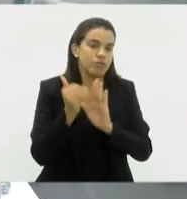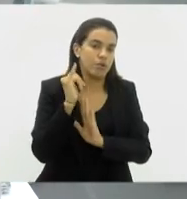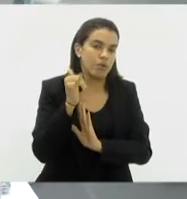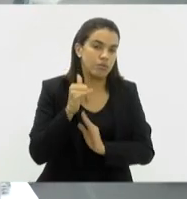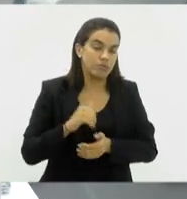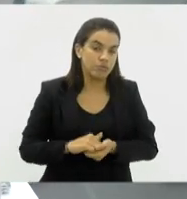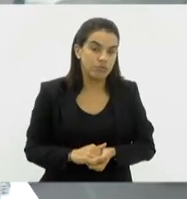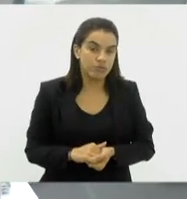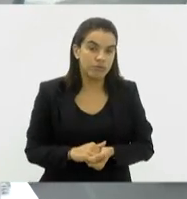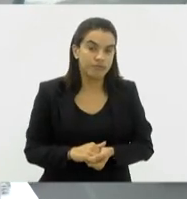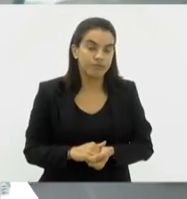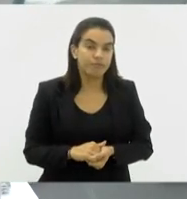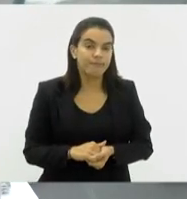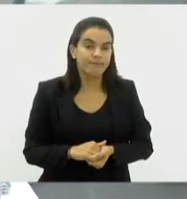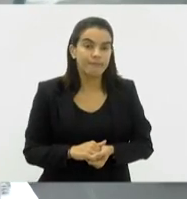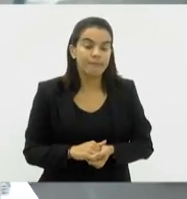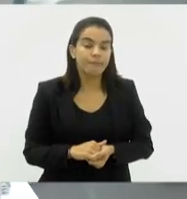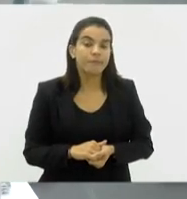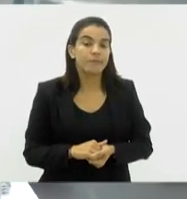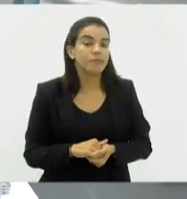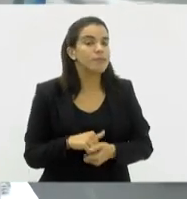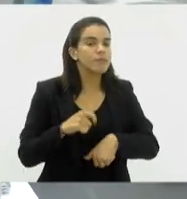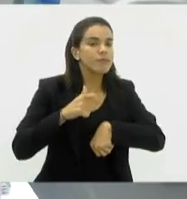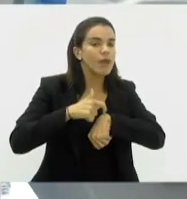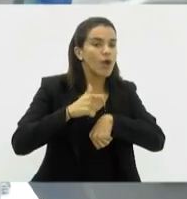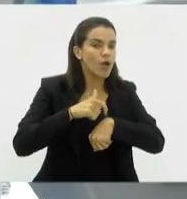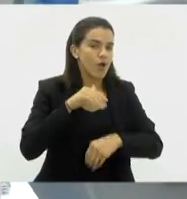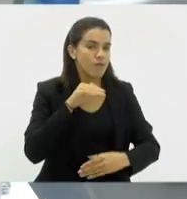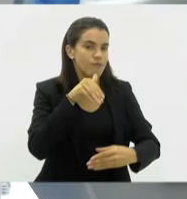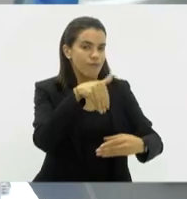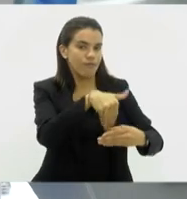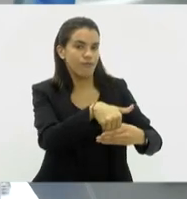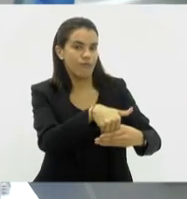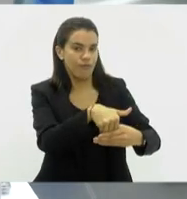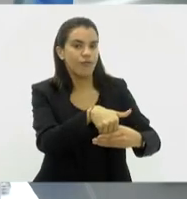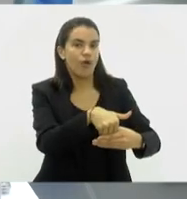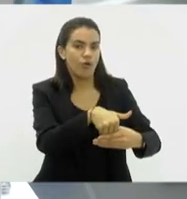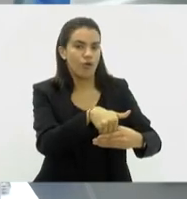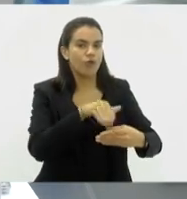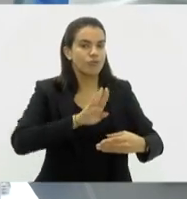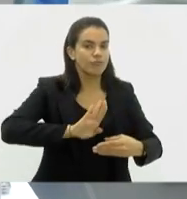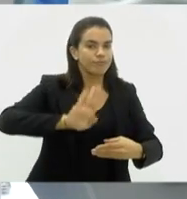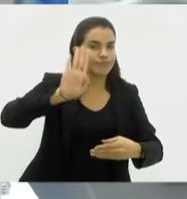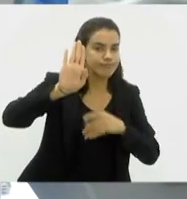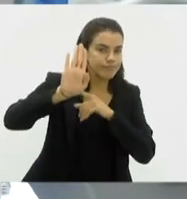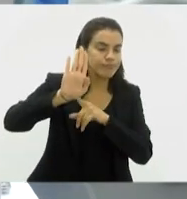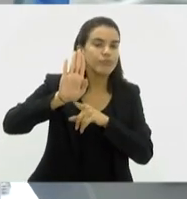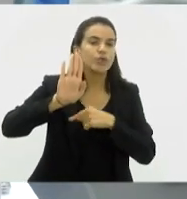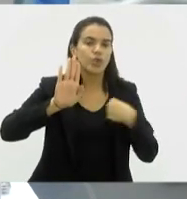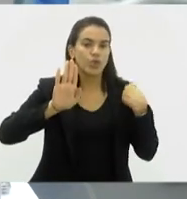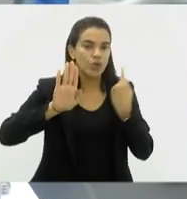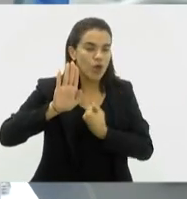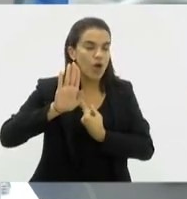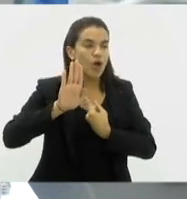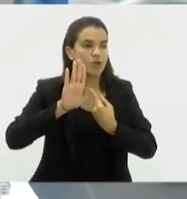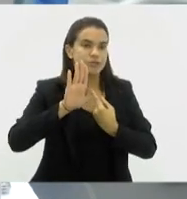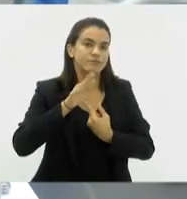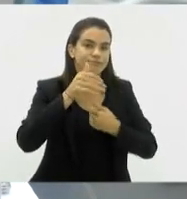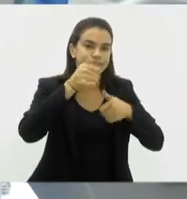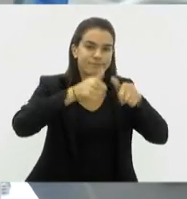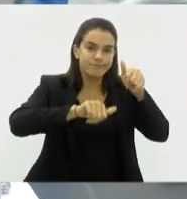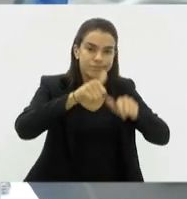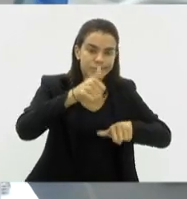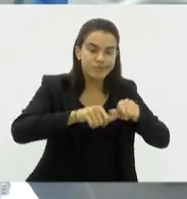o ao dar o seu voto obviamente todos nós podemos avaliar inclusive